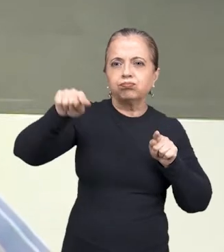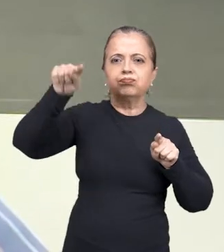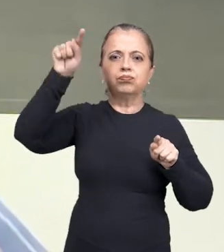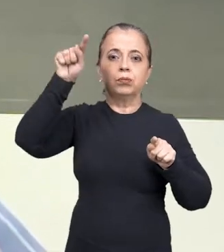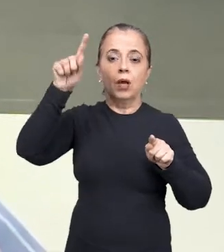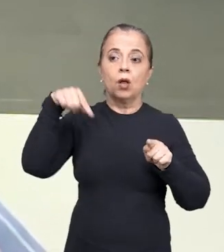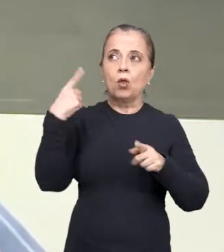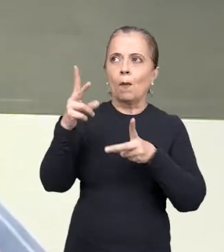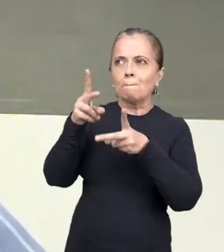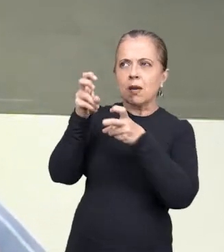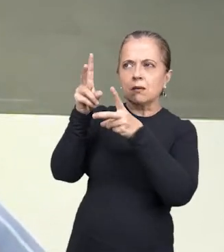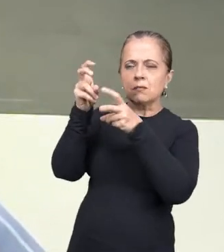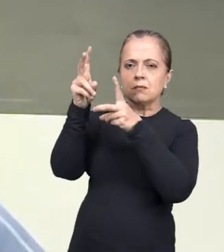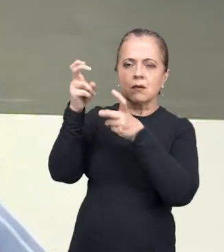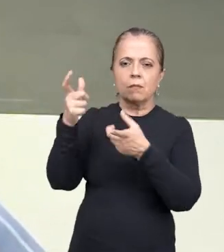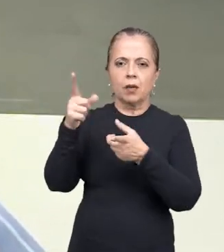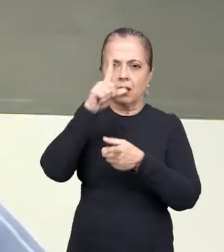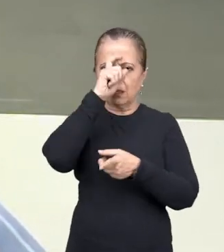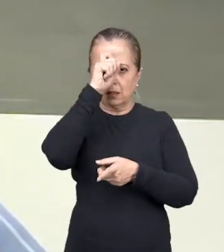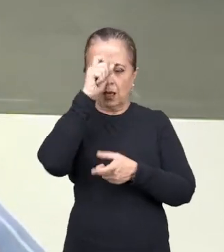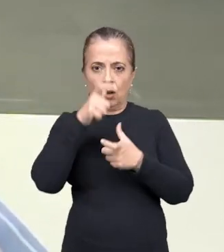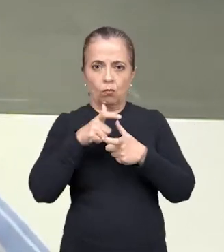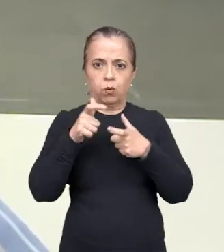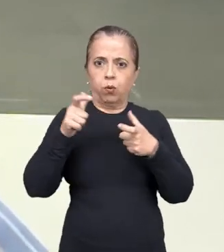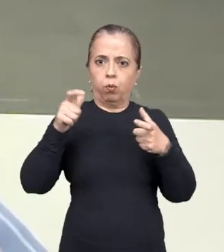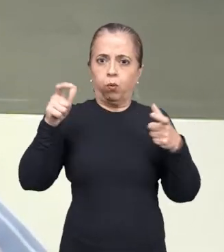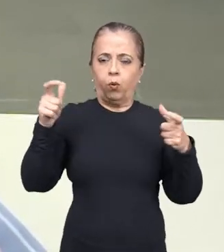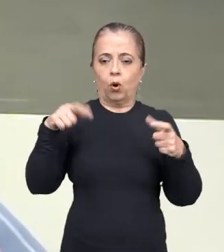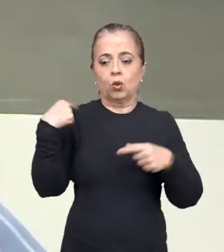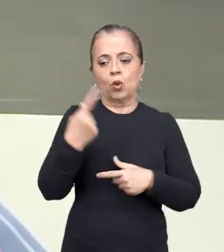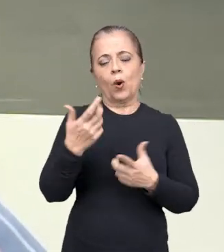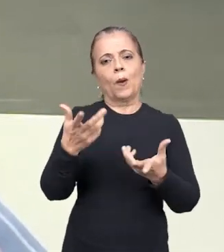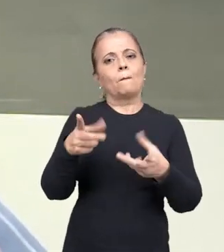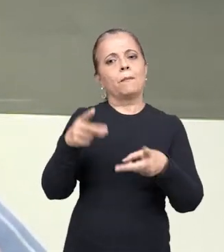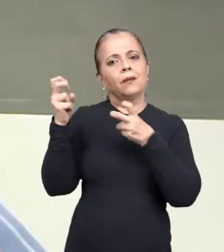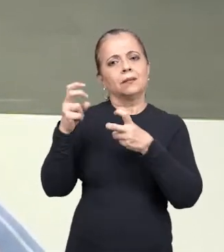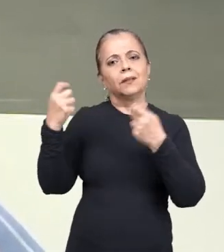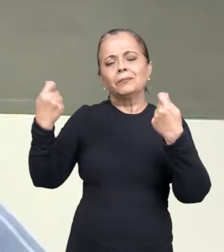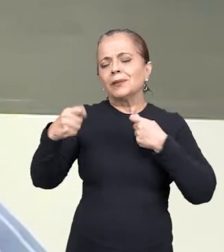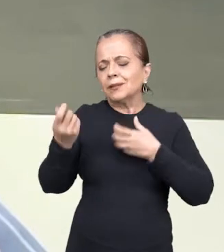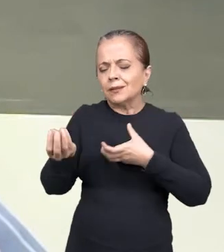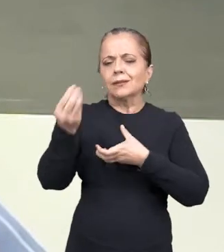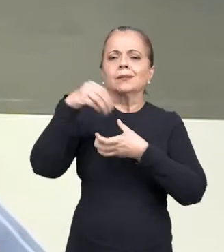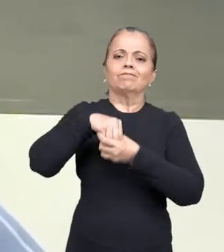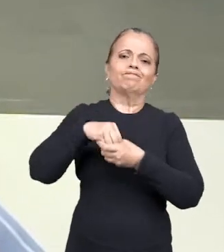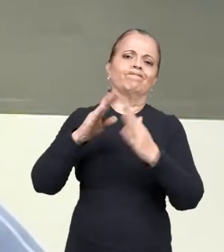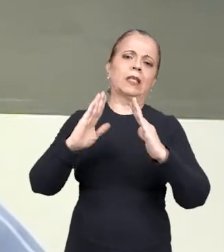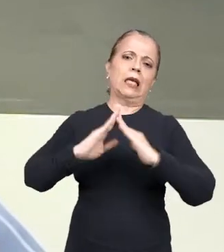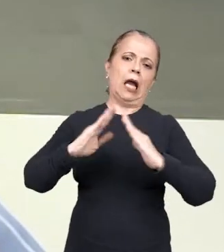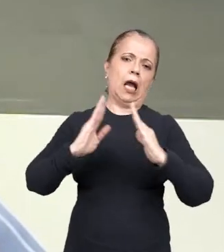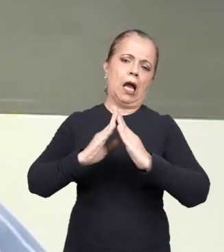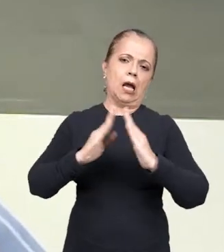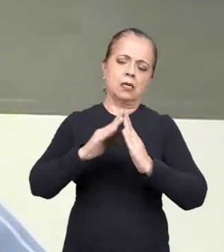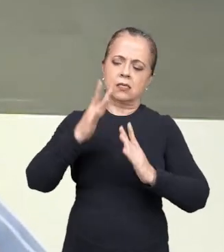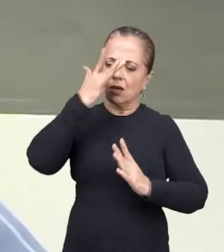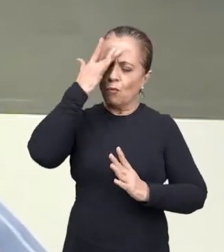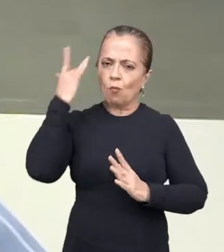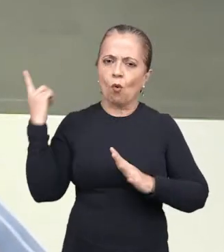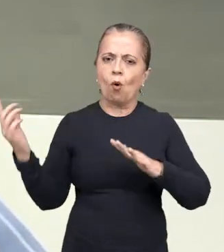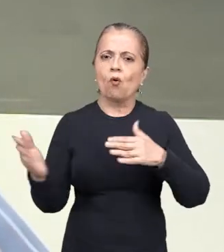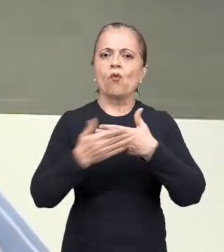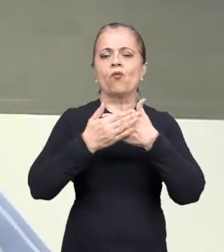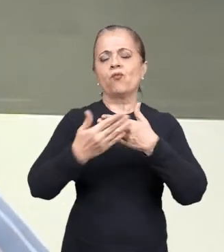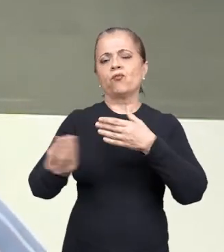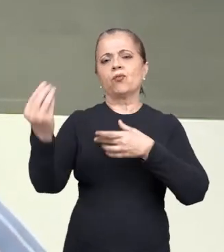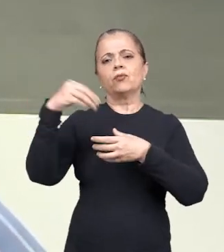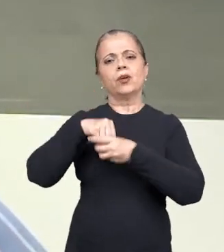epidemiológica, percebemos, e a curva de internações, percebemos que não há outra saída. Então, algumas atividades